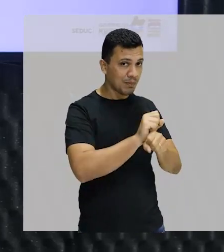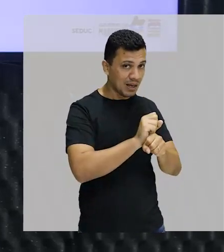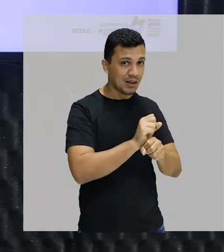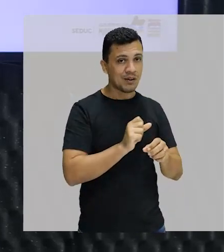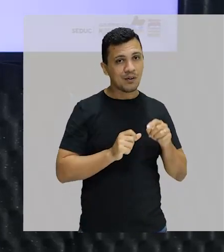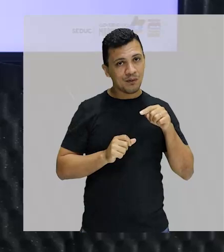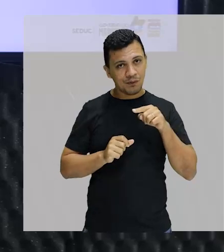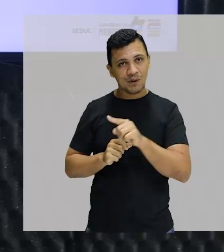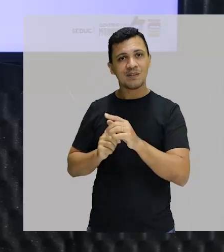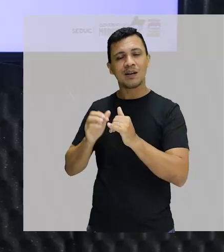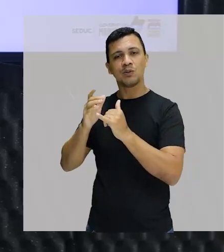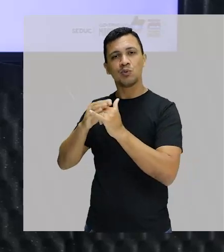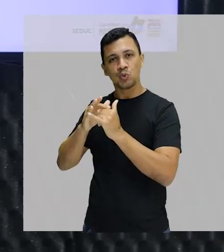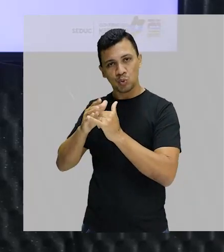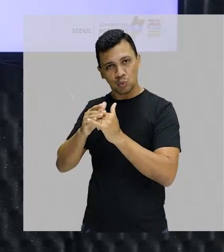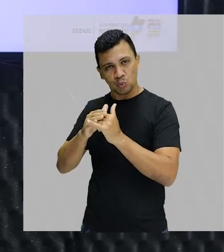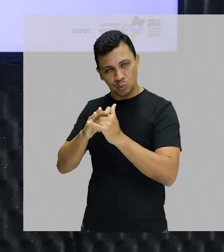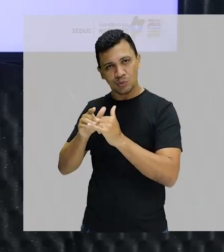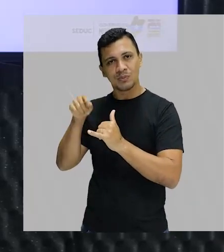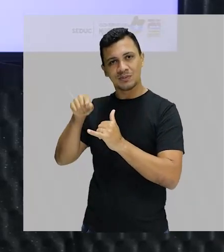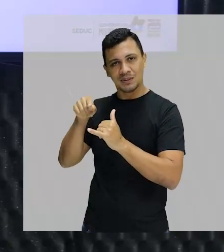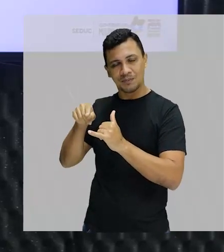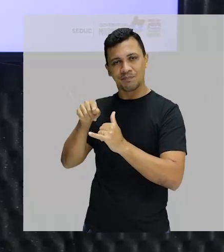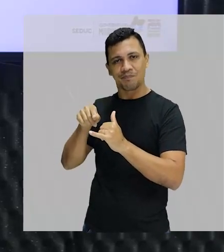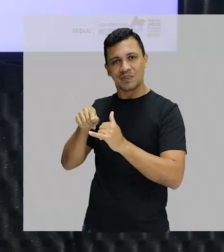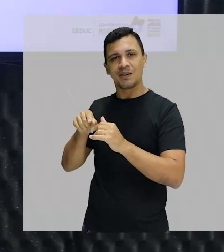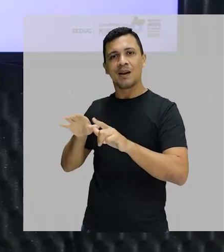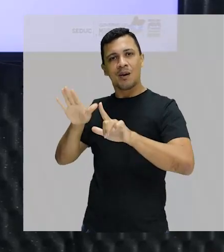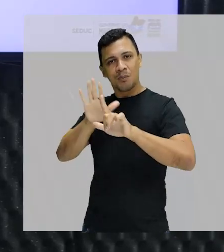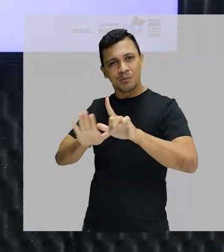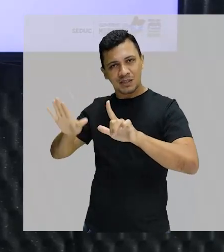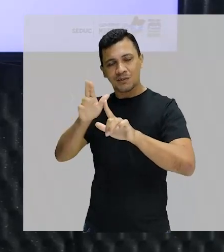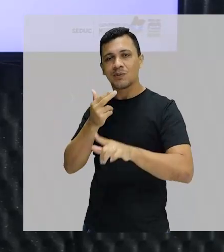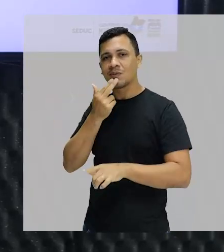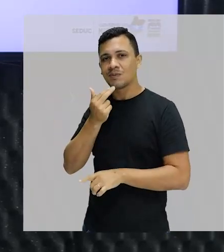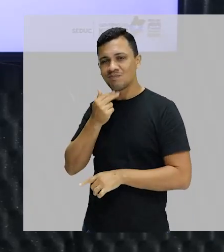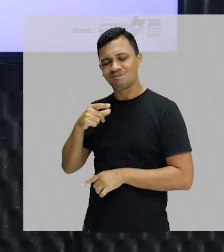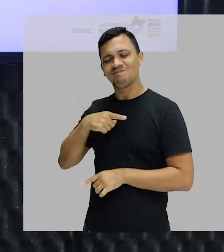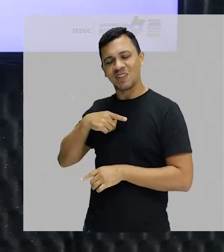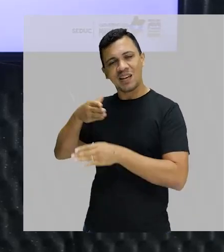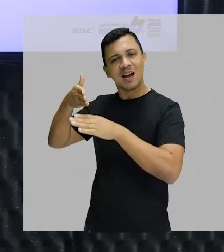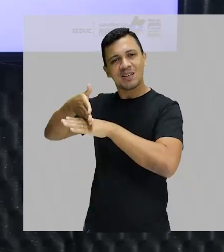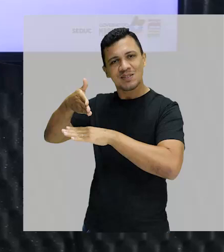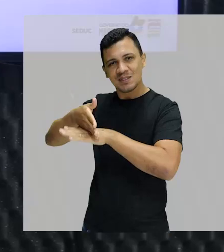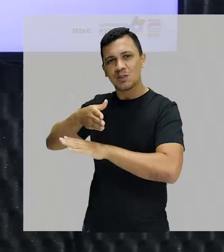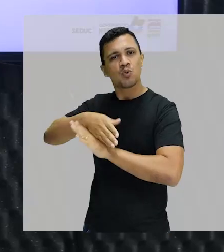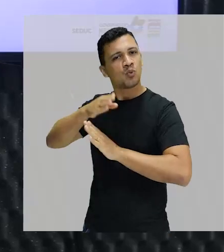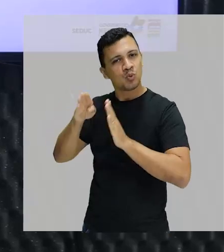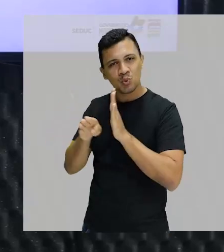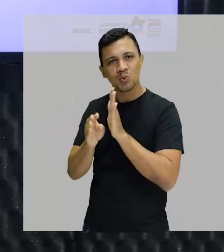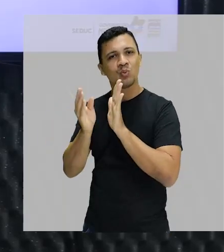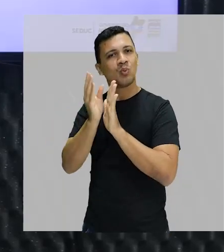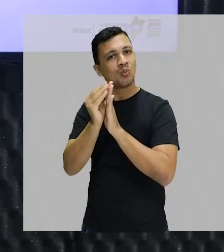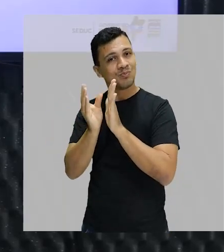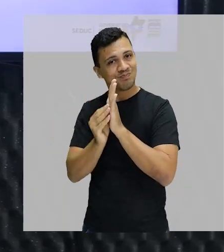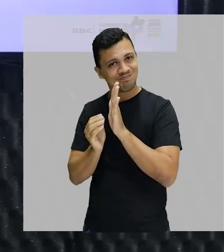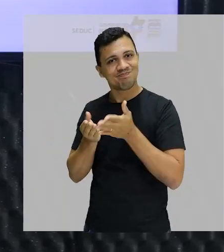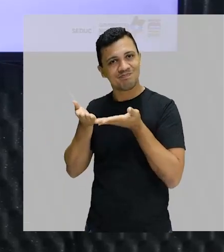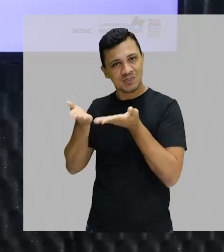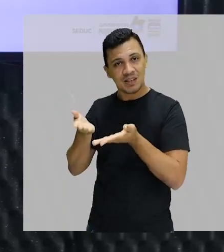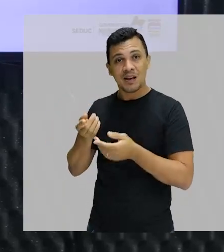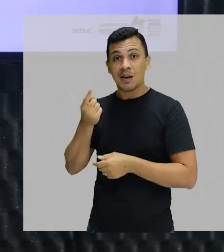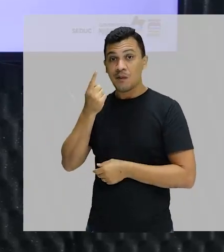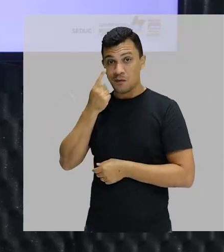nosso canal do YouTube, plataforma Gonçalves Dias, e lá você vai ter acesso a todo esse conteúdo. E aí você vai ver que nós temos também,